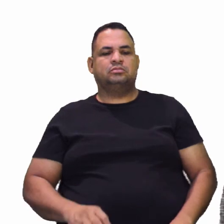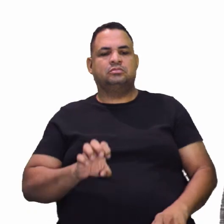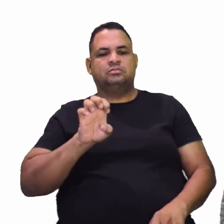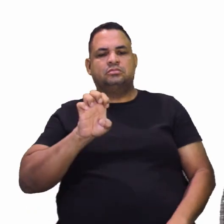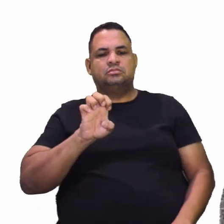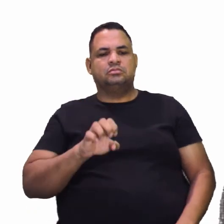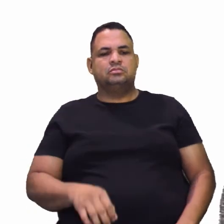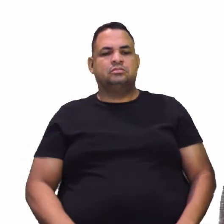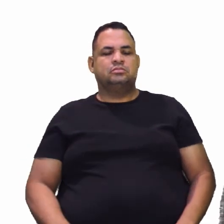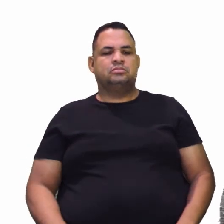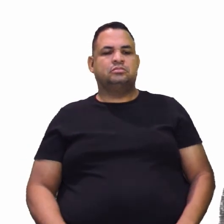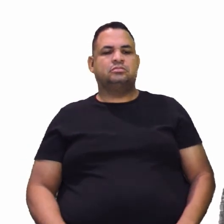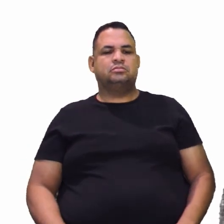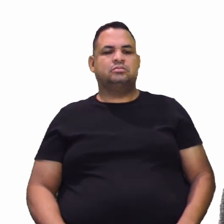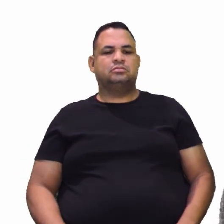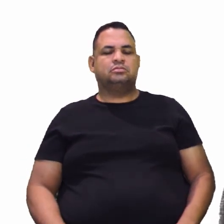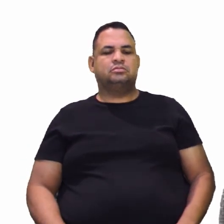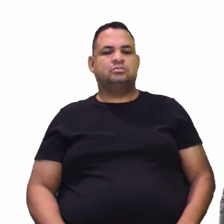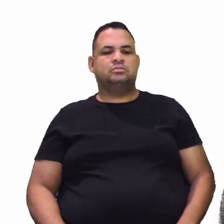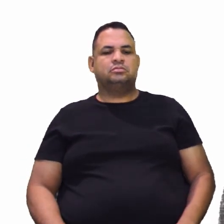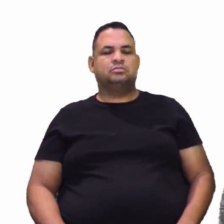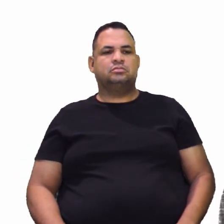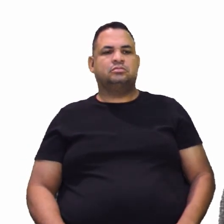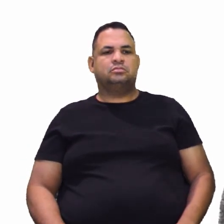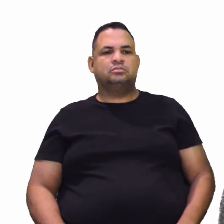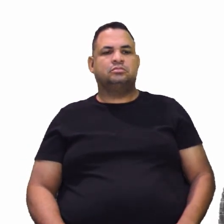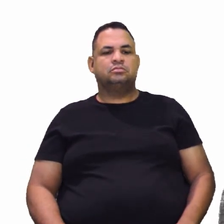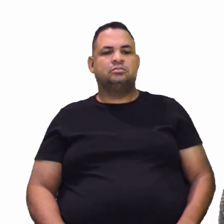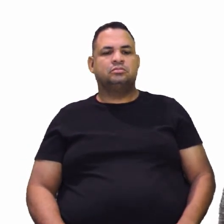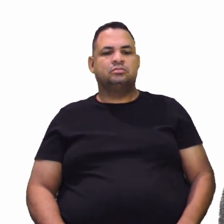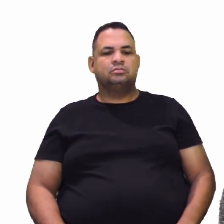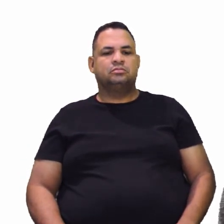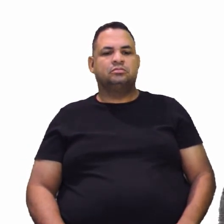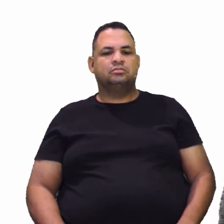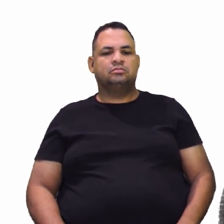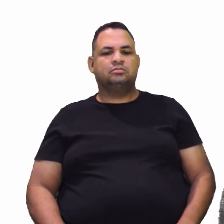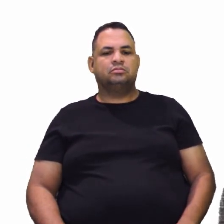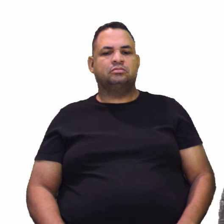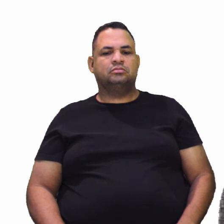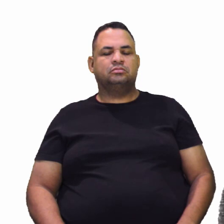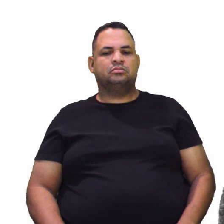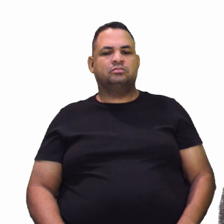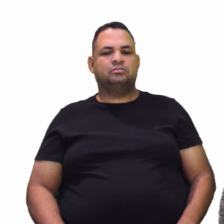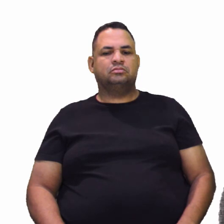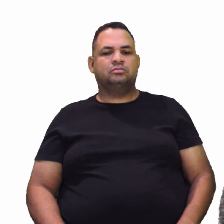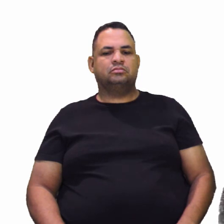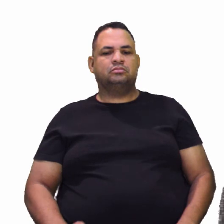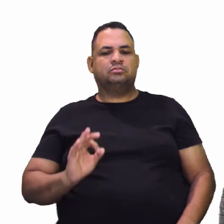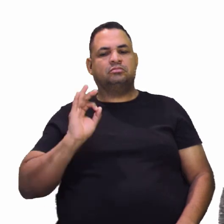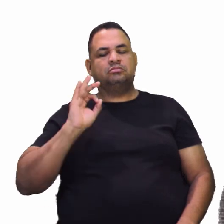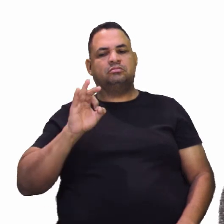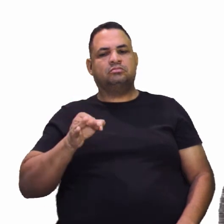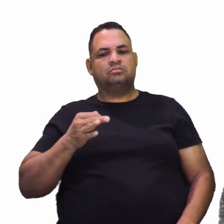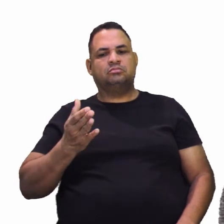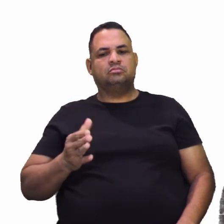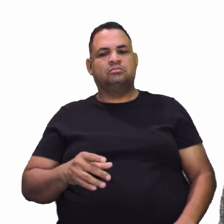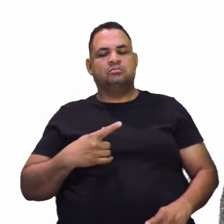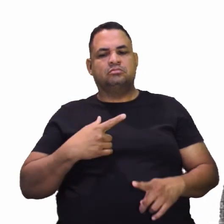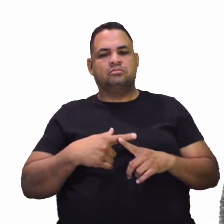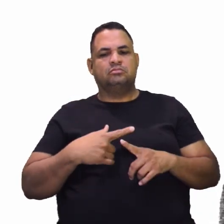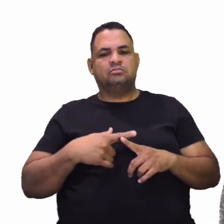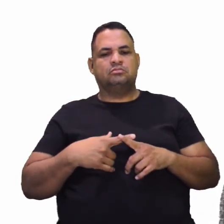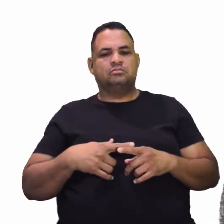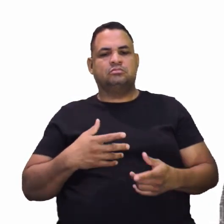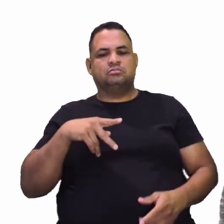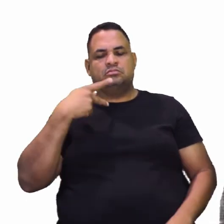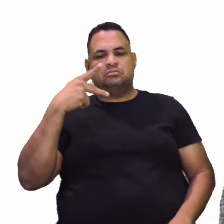letra E, I love this song, I can listen to it all day. Corretíssimo, porque o